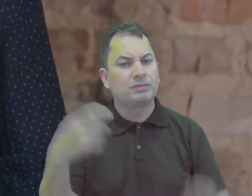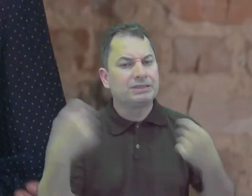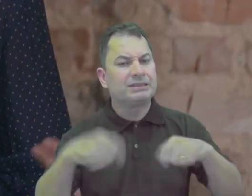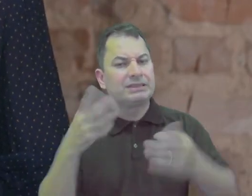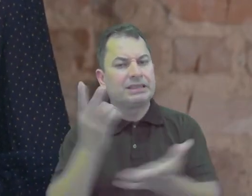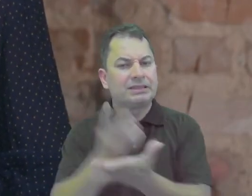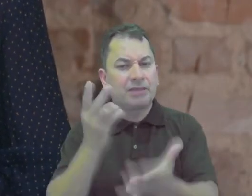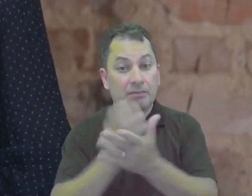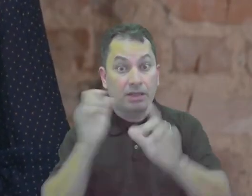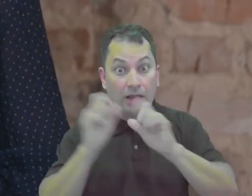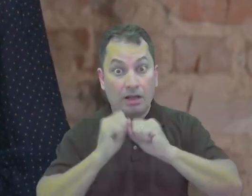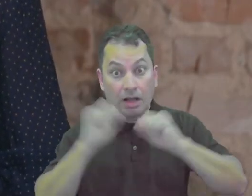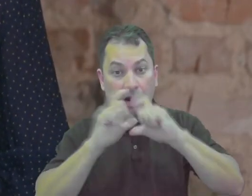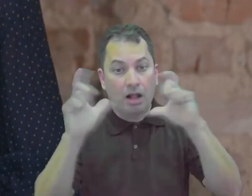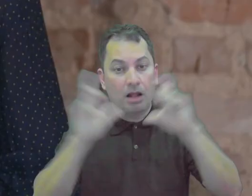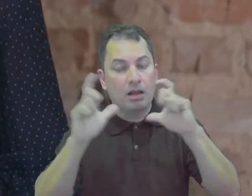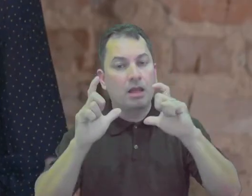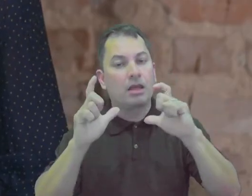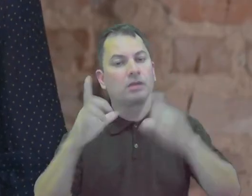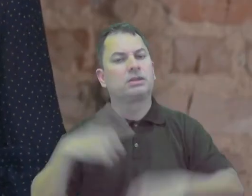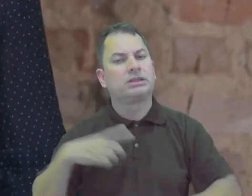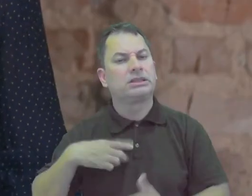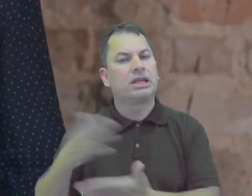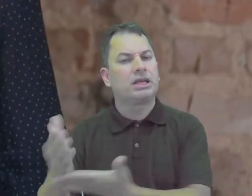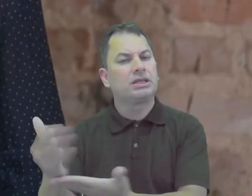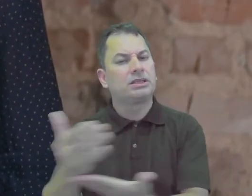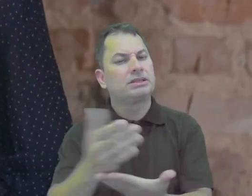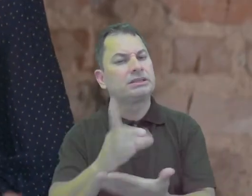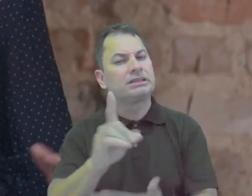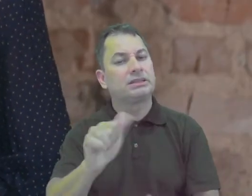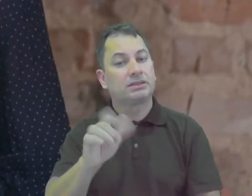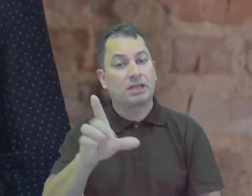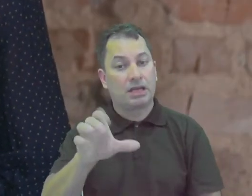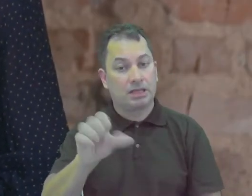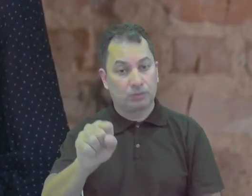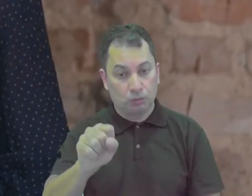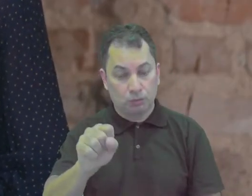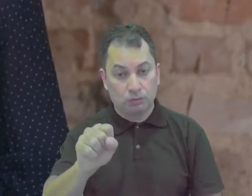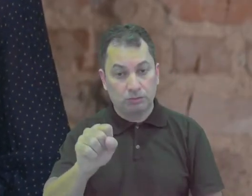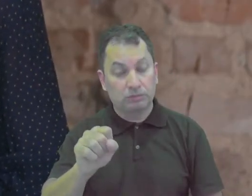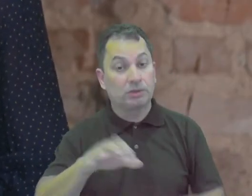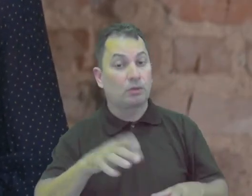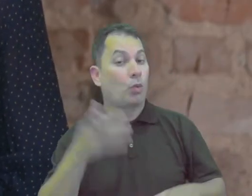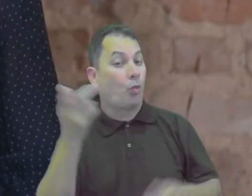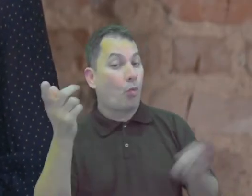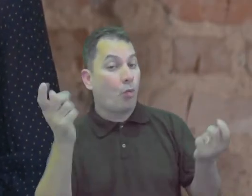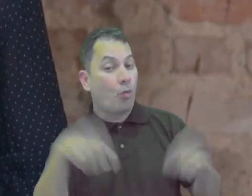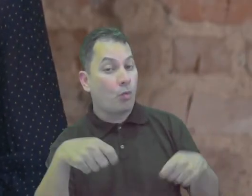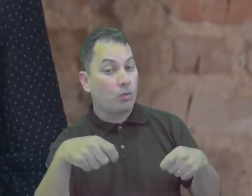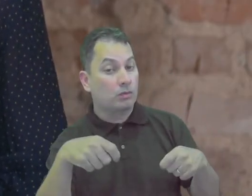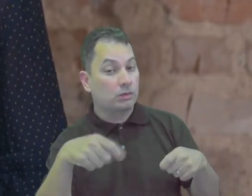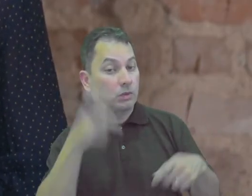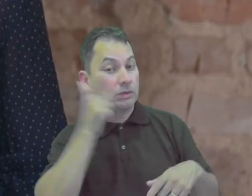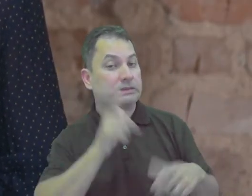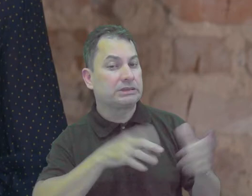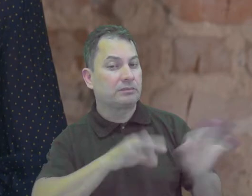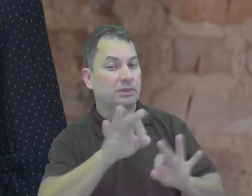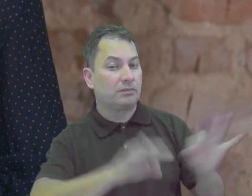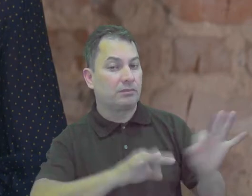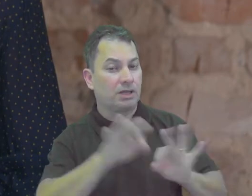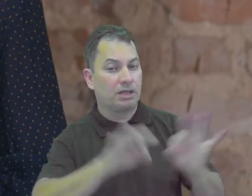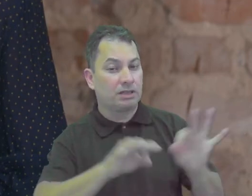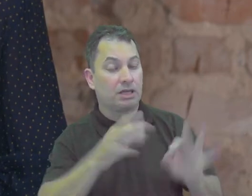né? Precisa manter esse diagnóstico contínuo, né, para preparar os atendimentos à saúde das populações